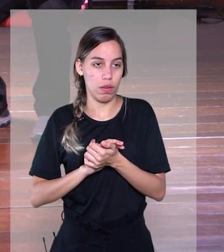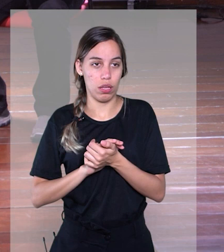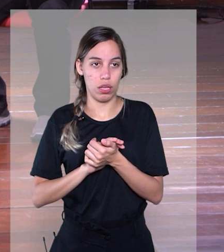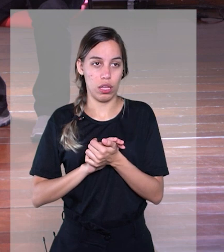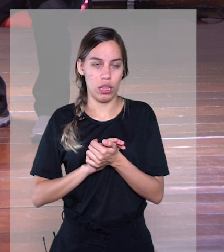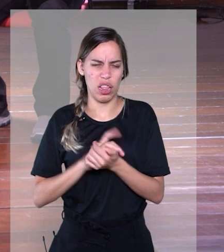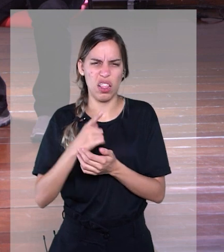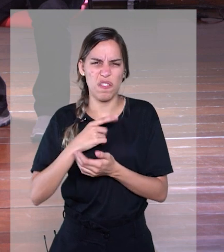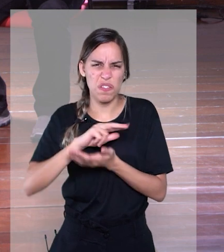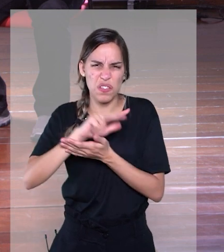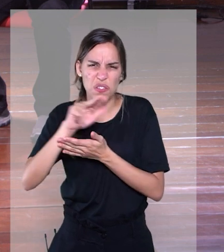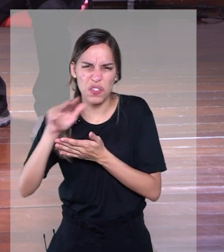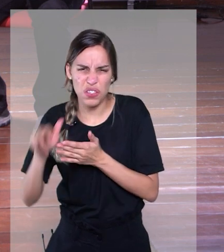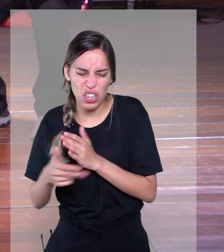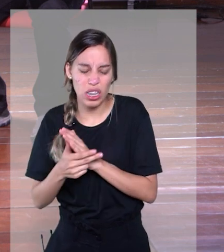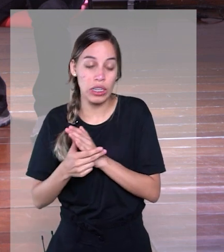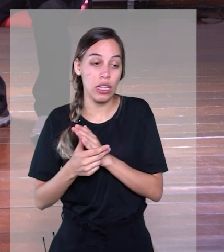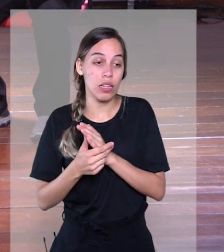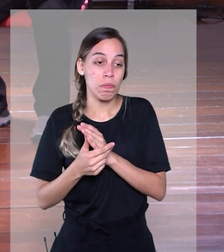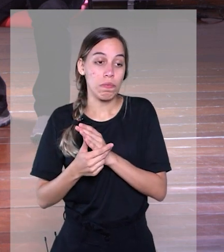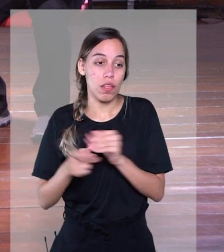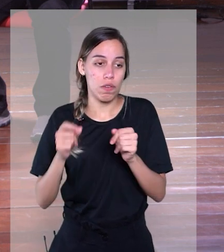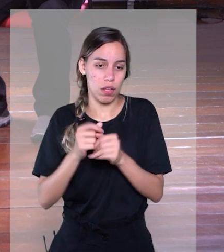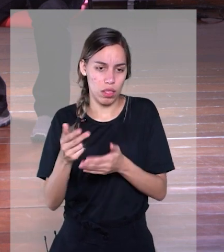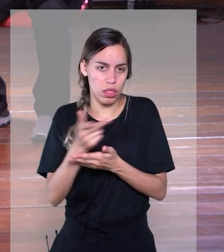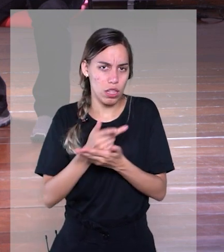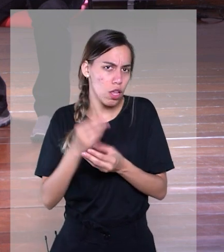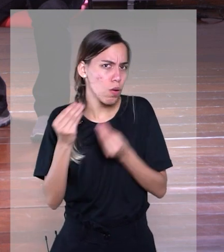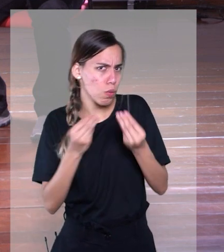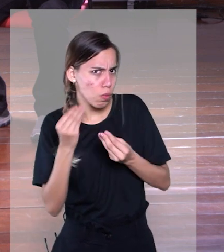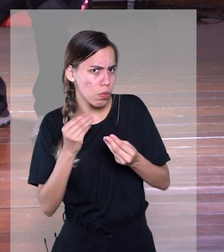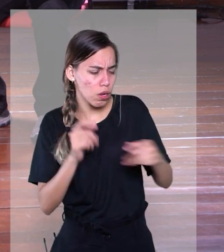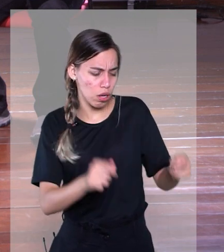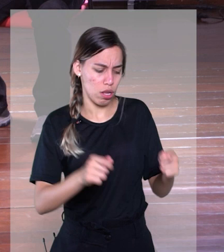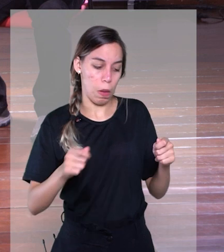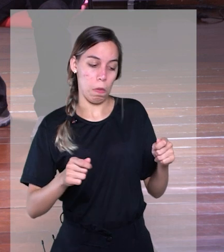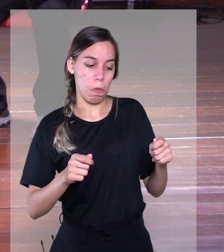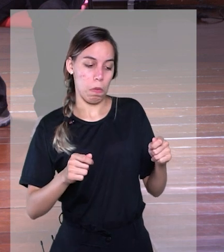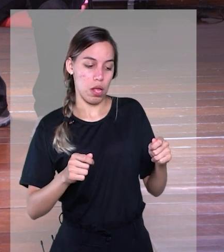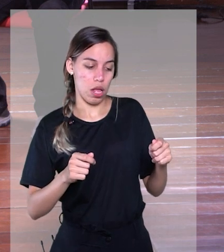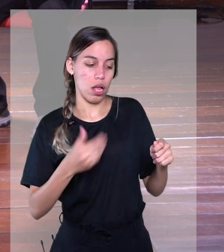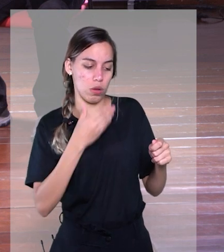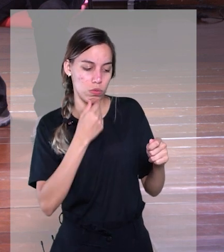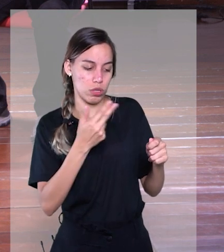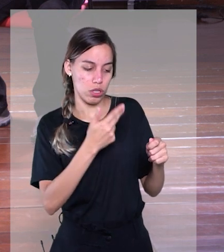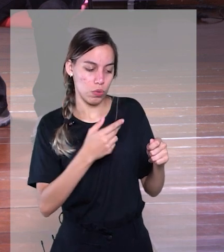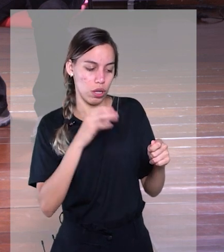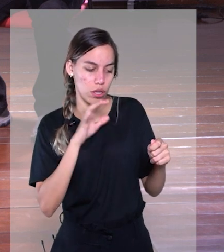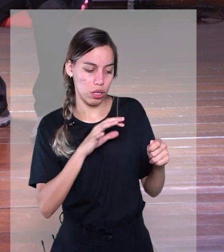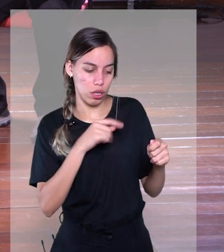Genin daqui de Itabira, fazem a caricatura do Carlos inspirados nesse modelo que ele próprio